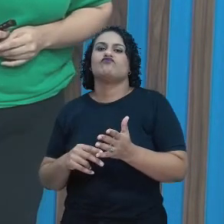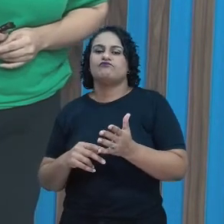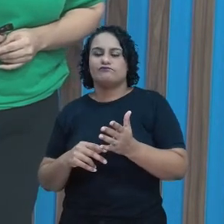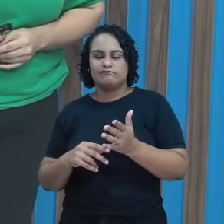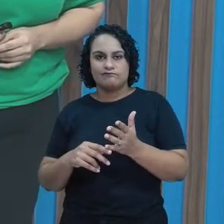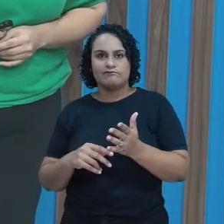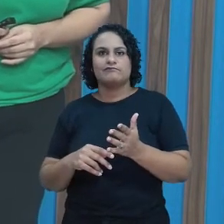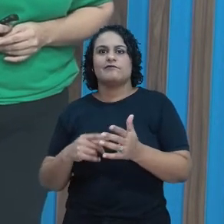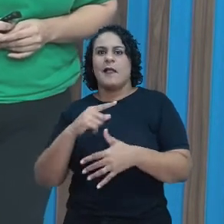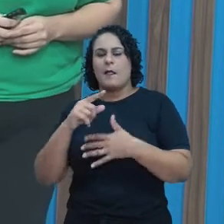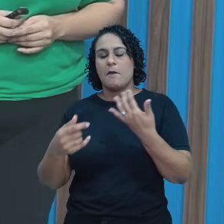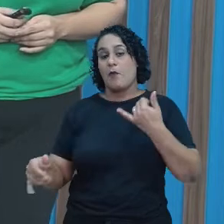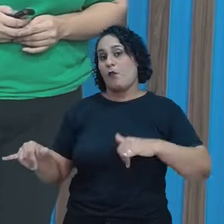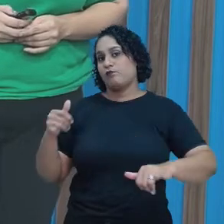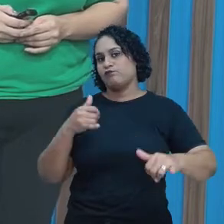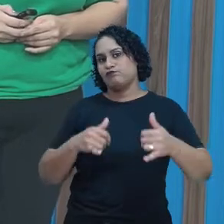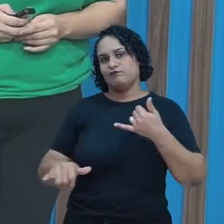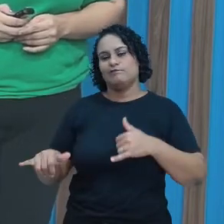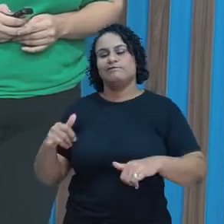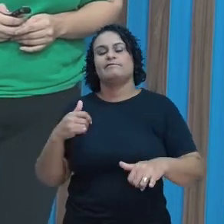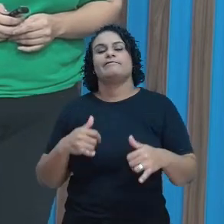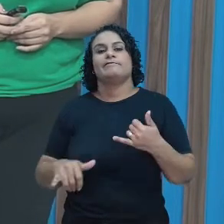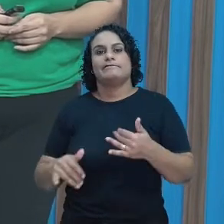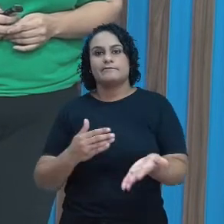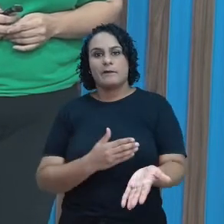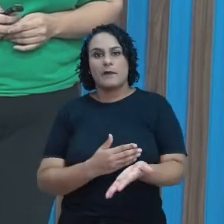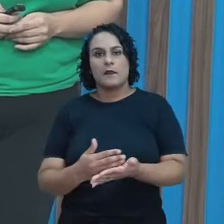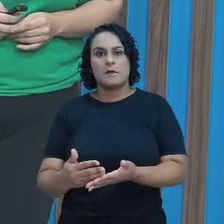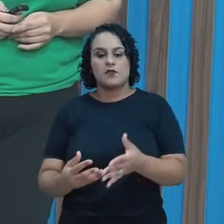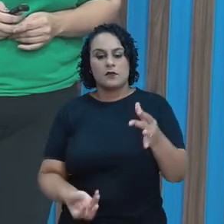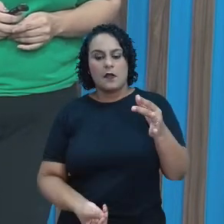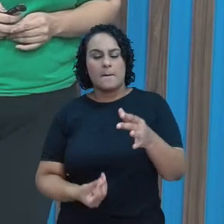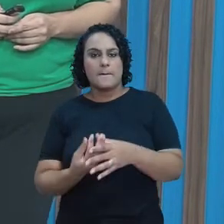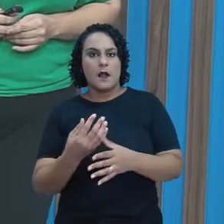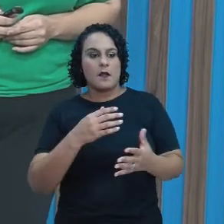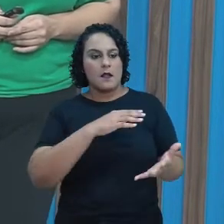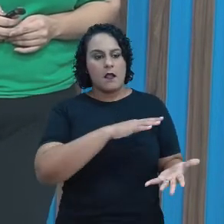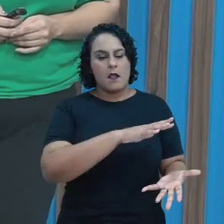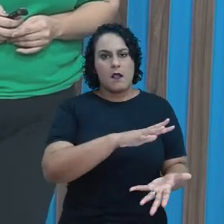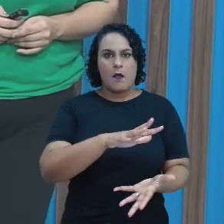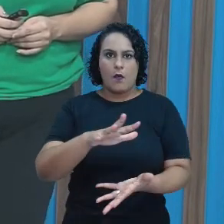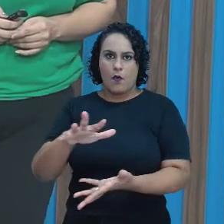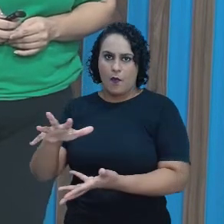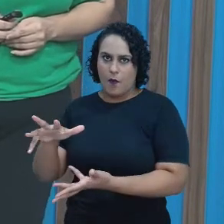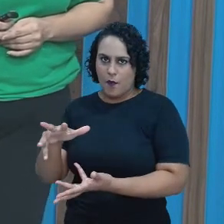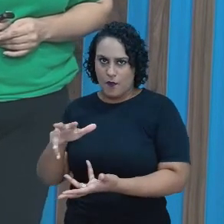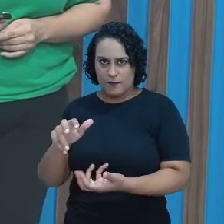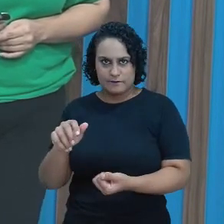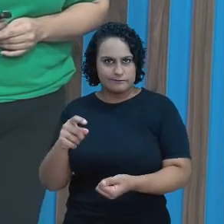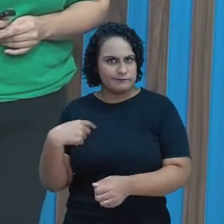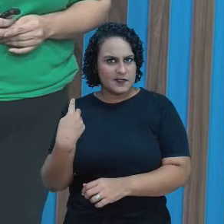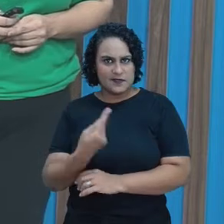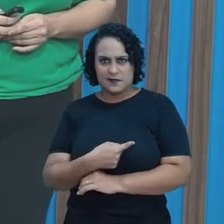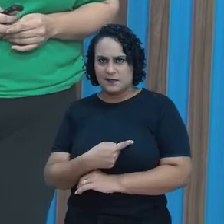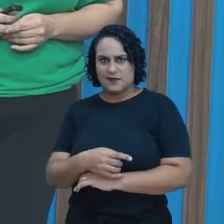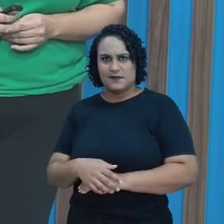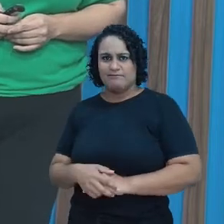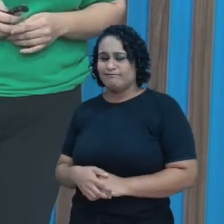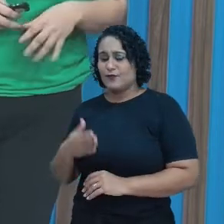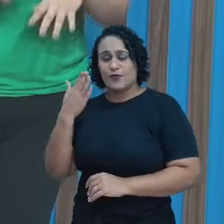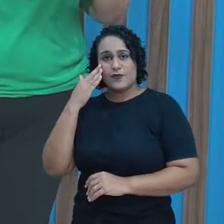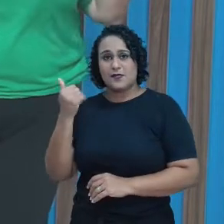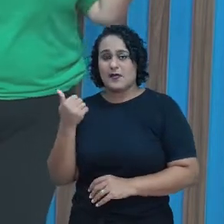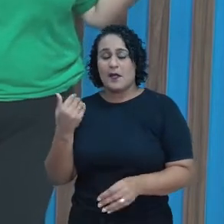elementos químicos, né? E começou aí essa grandiosidade, né? Que nem a gente ainda não